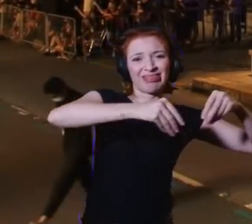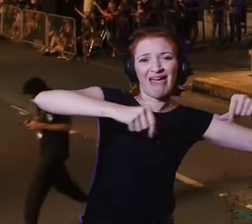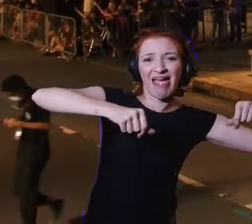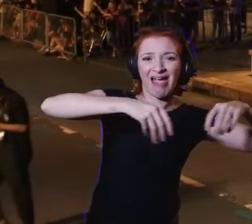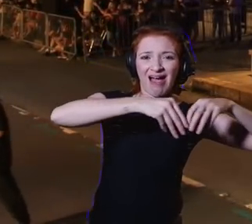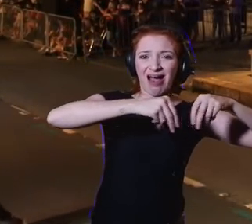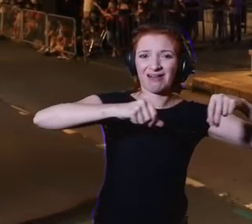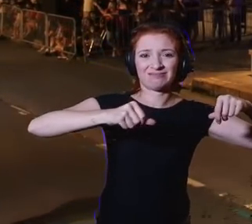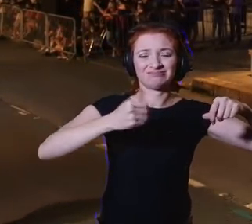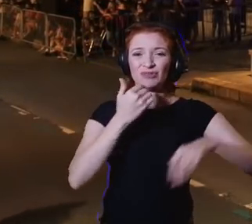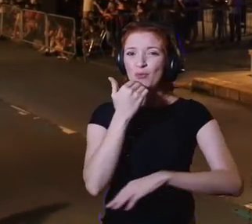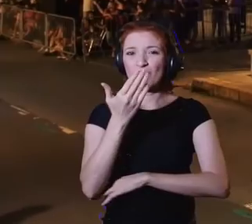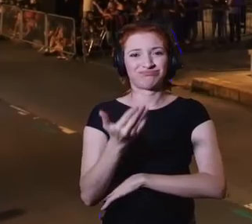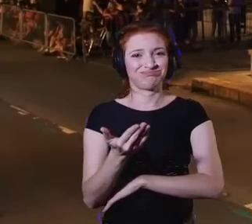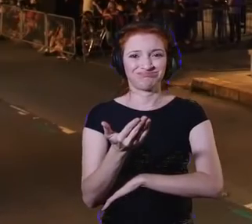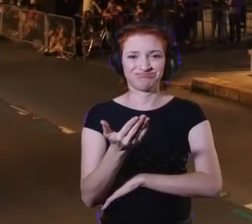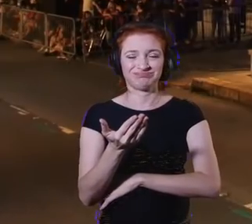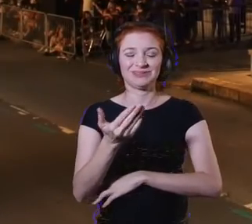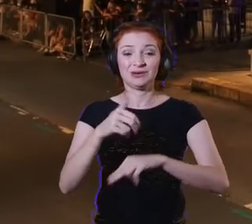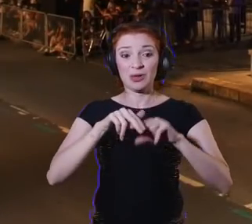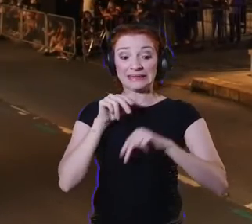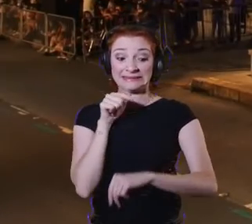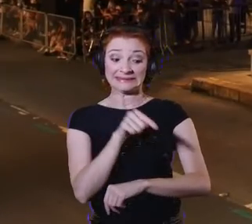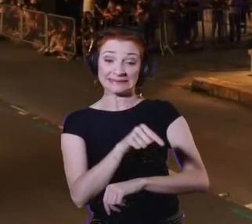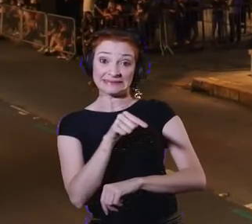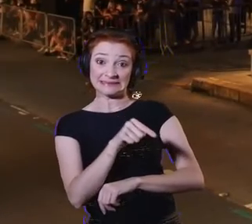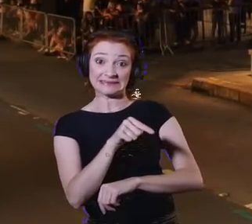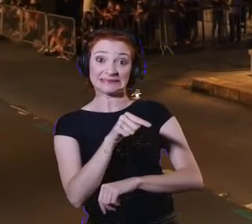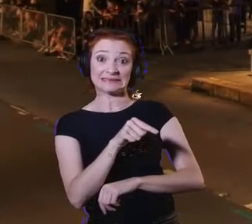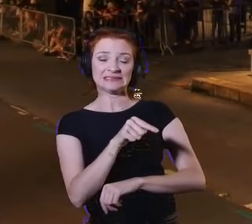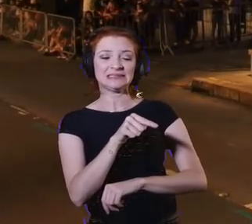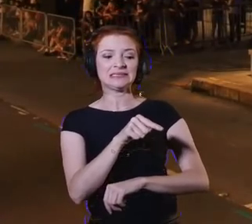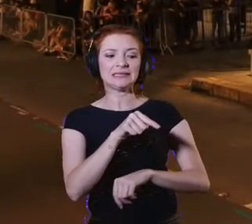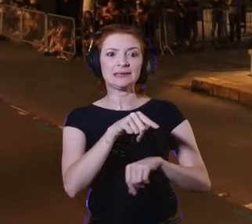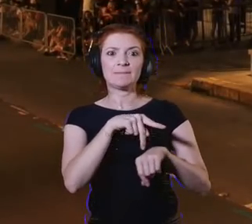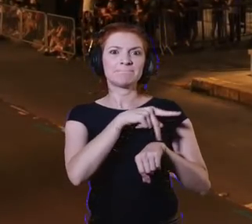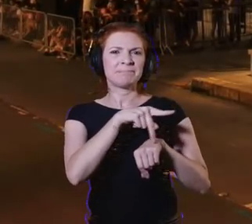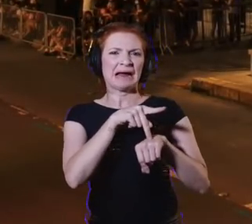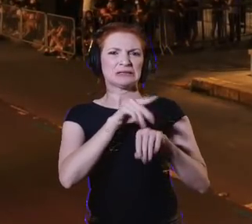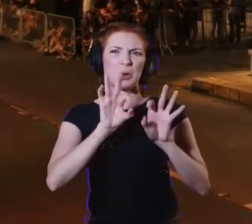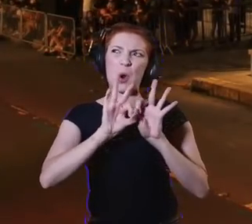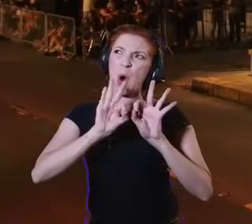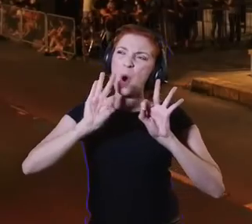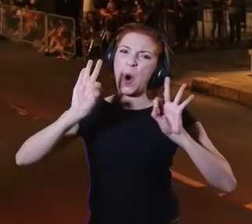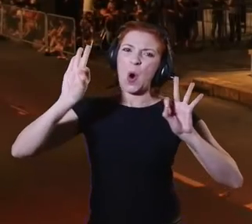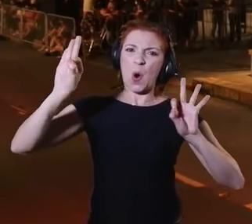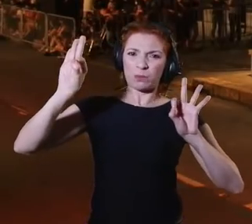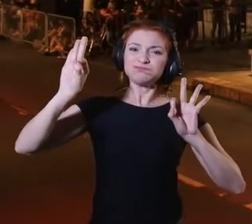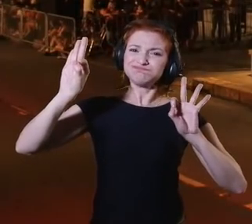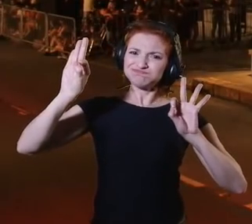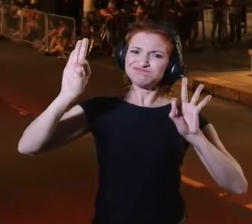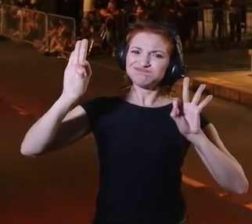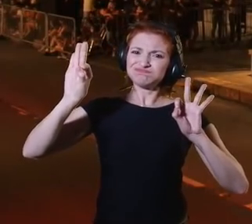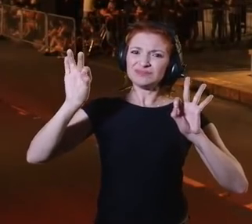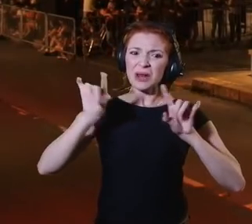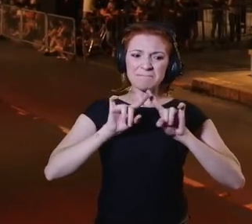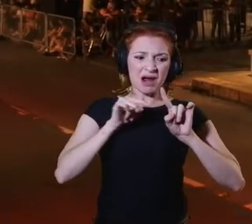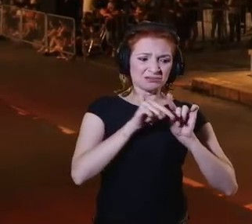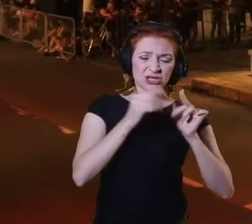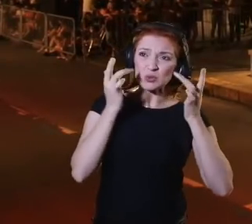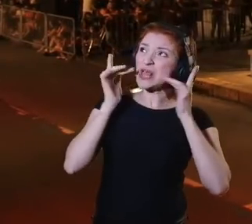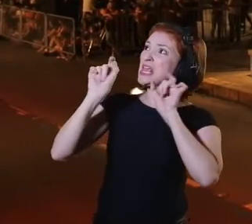prometida. A terra era um país distante que nem saberia o que estaria